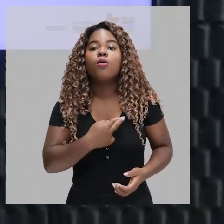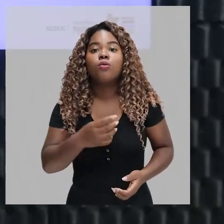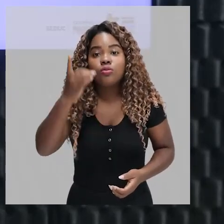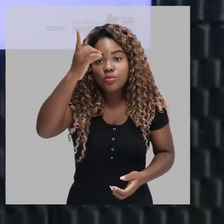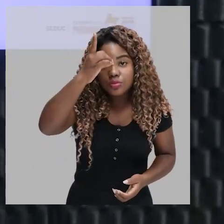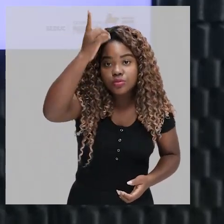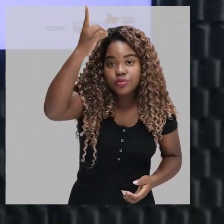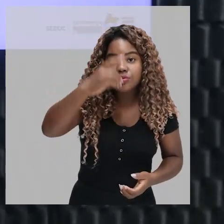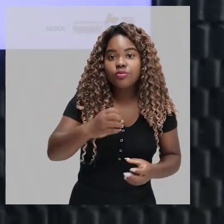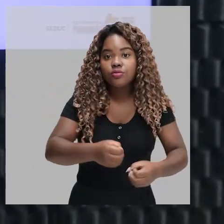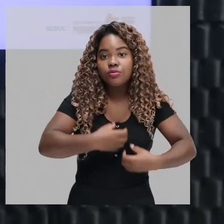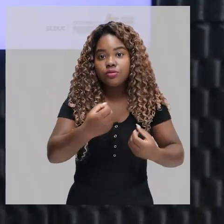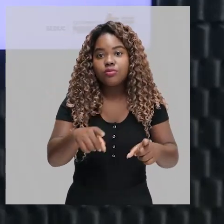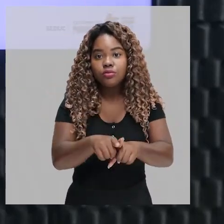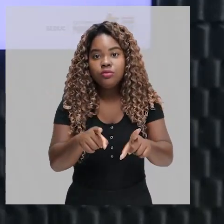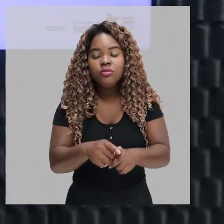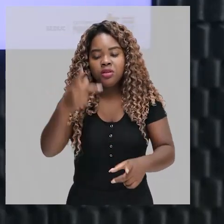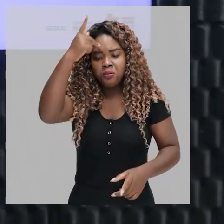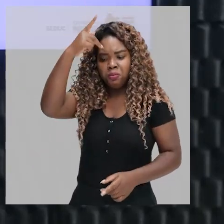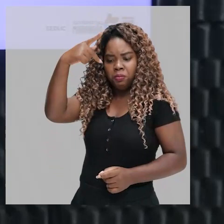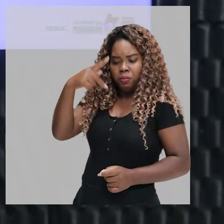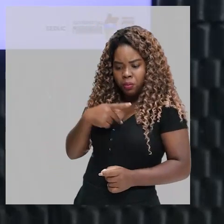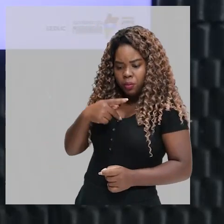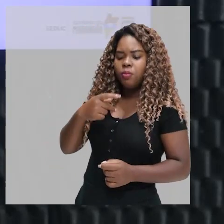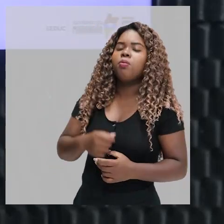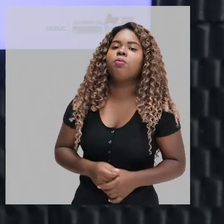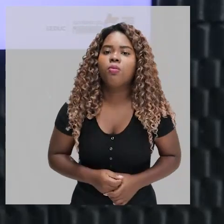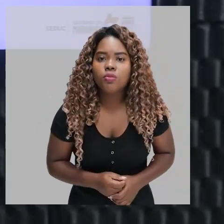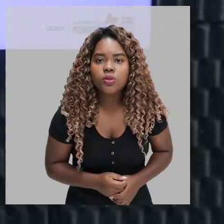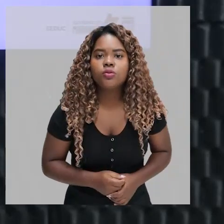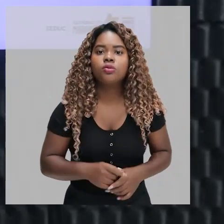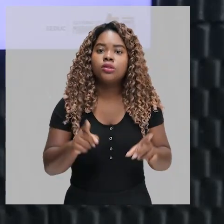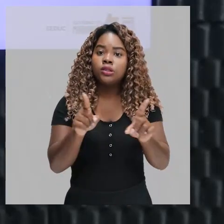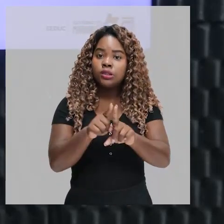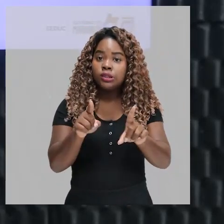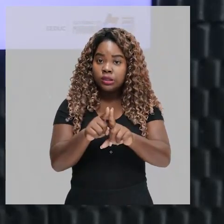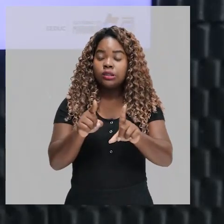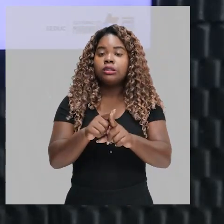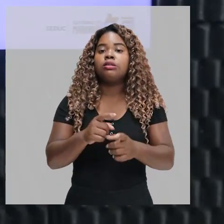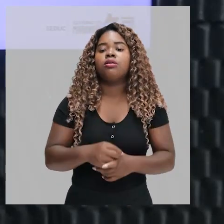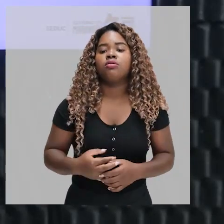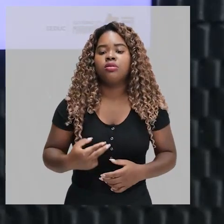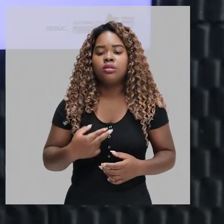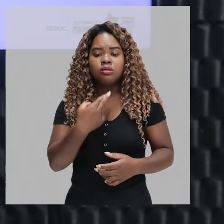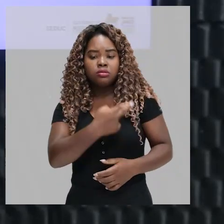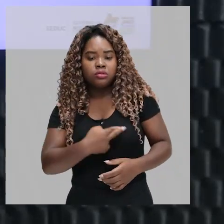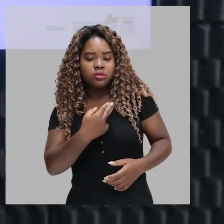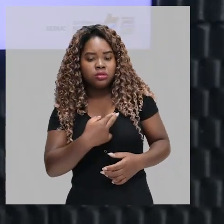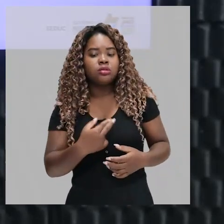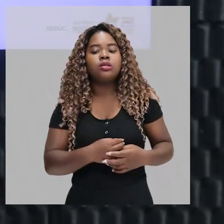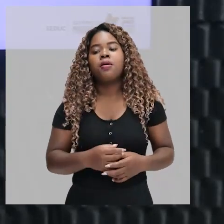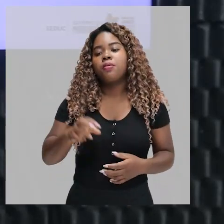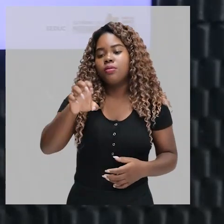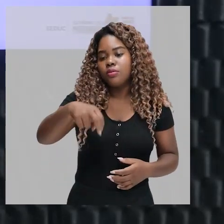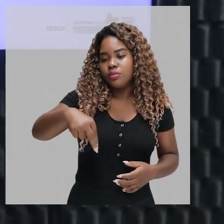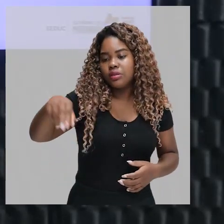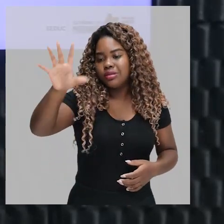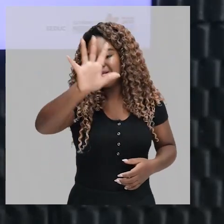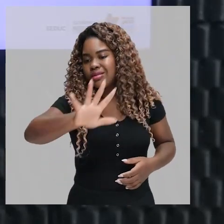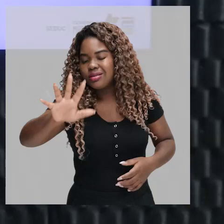idealizador subjetivista introspectivo será apaixonado pela Pátria